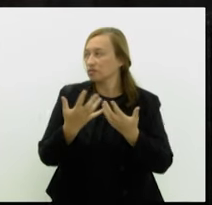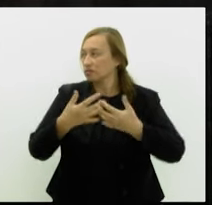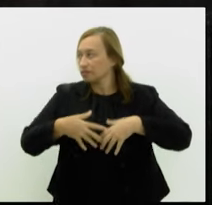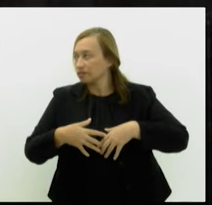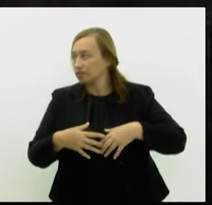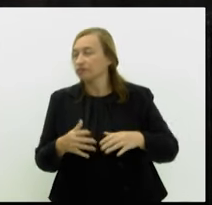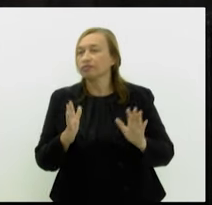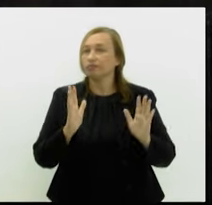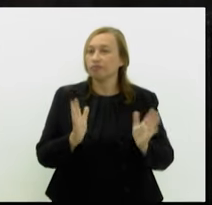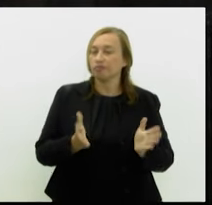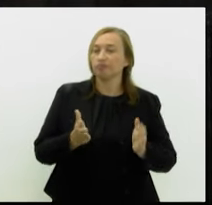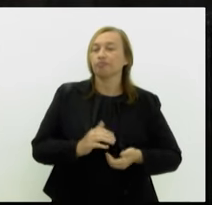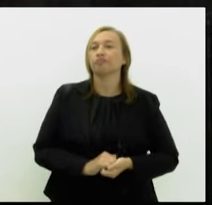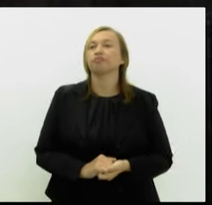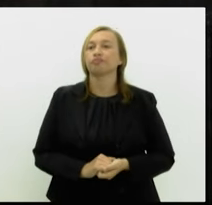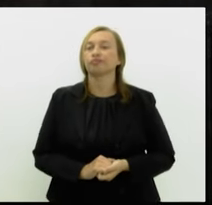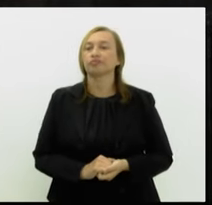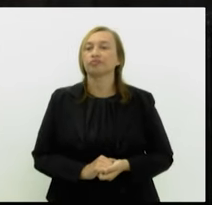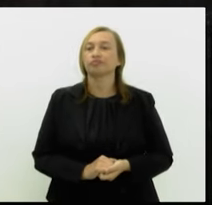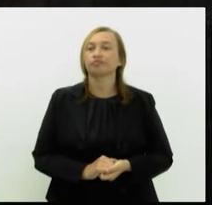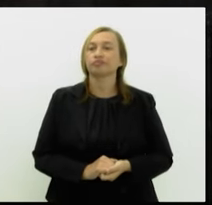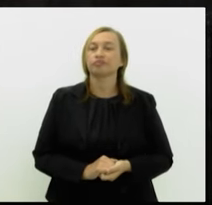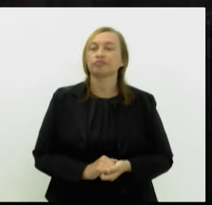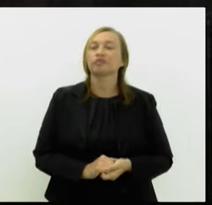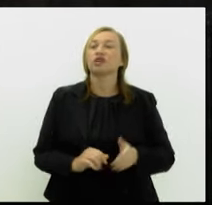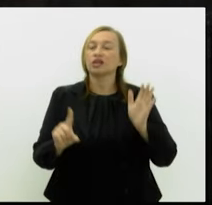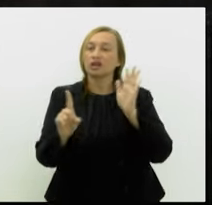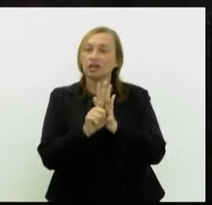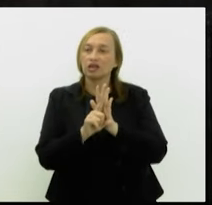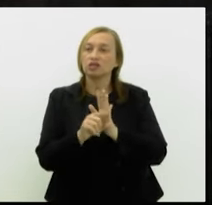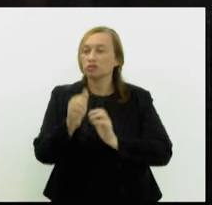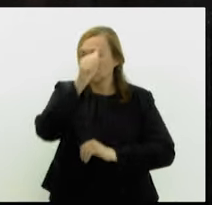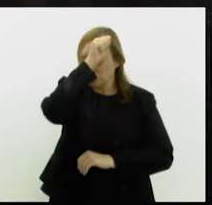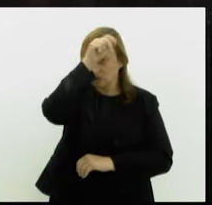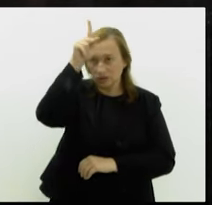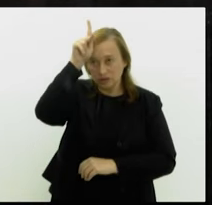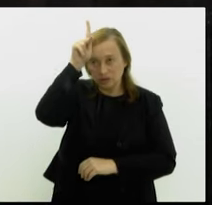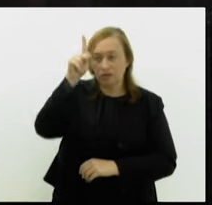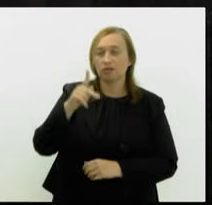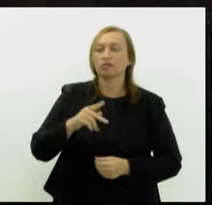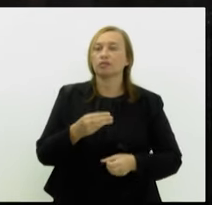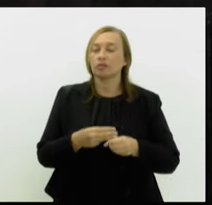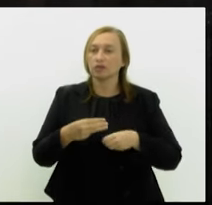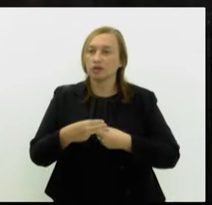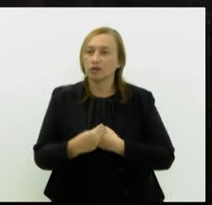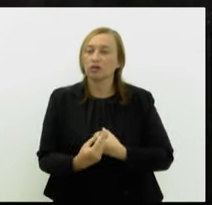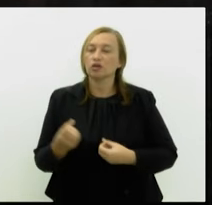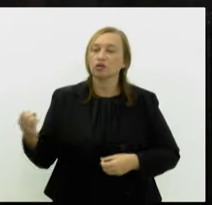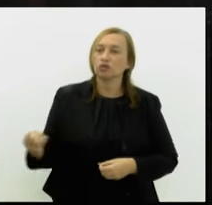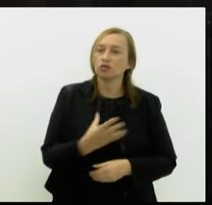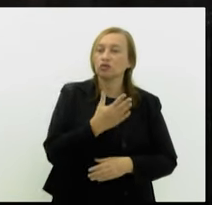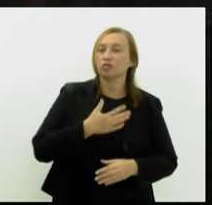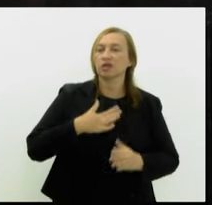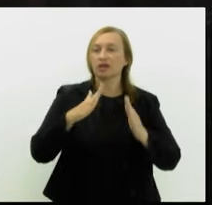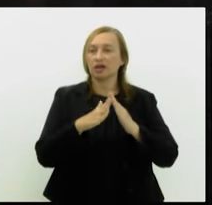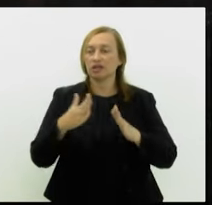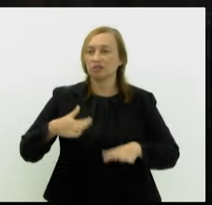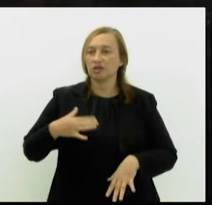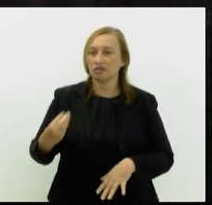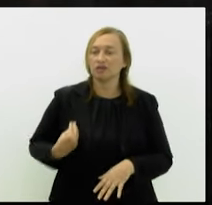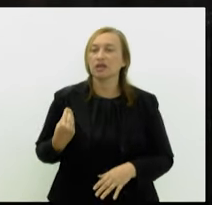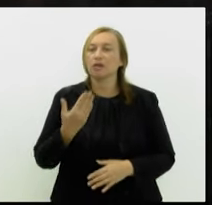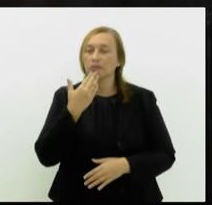Prefeitura Municipal de Petrópolis para que as adequações nas legislações municipais sejam feitas. O novo Minha Casa Minha Vida, ele pede